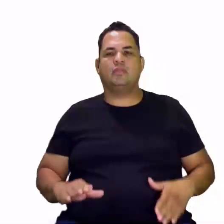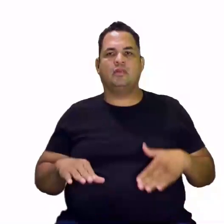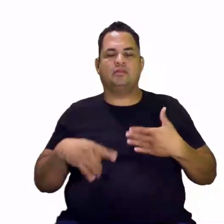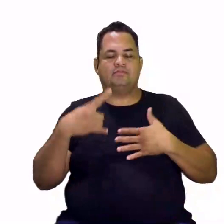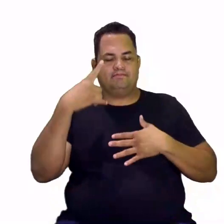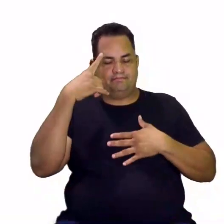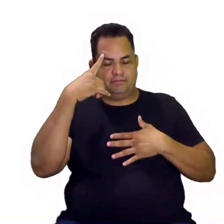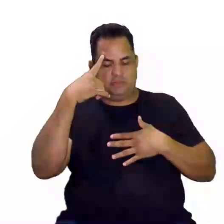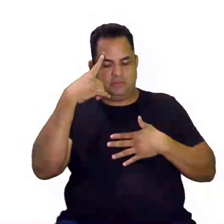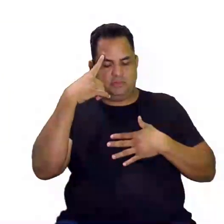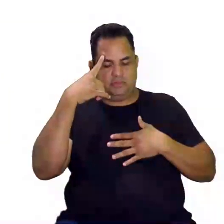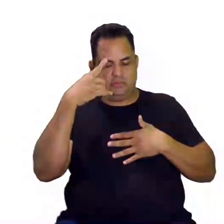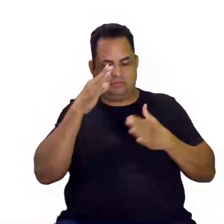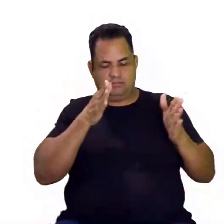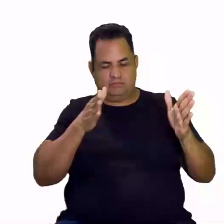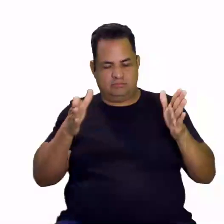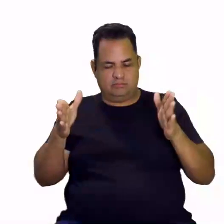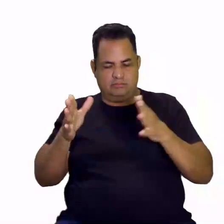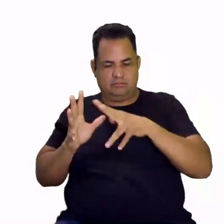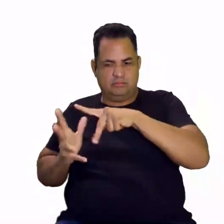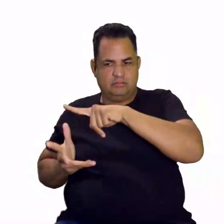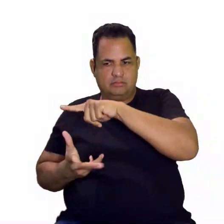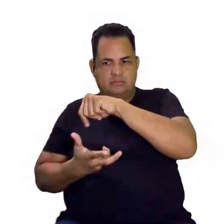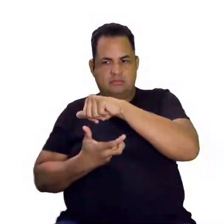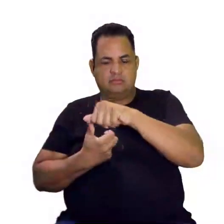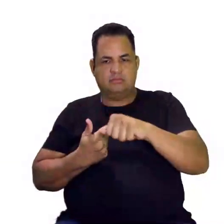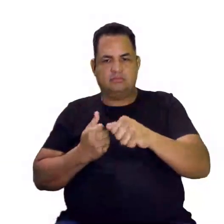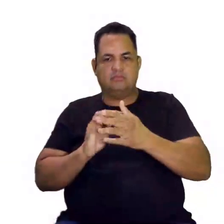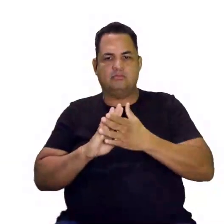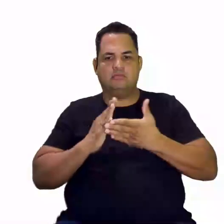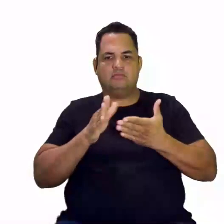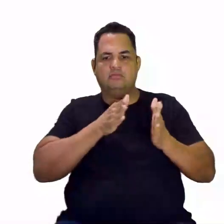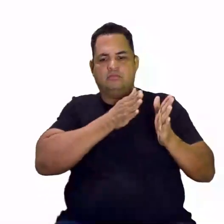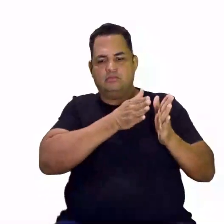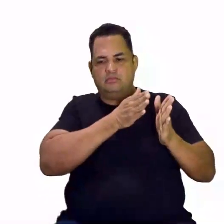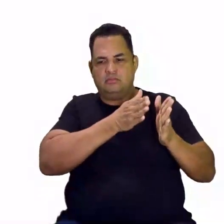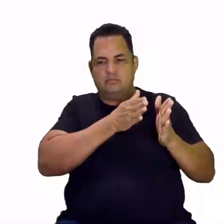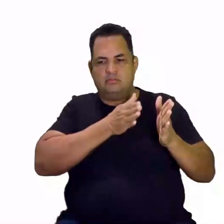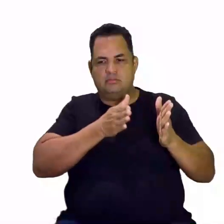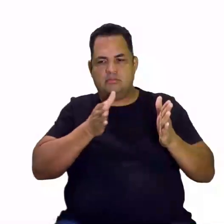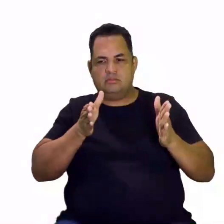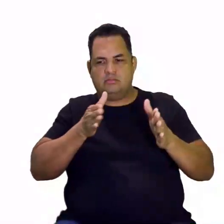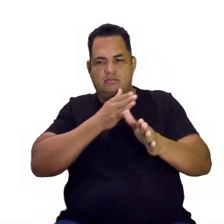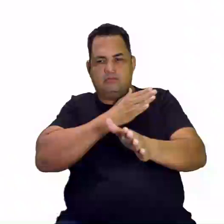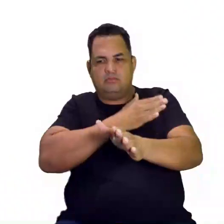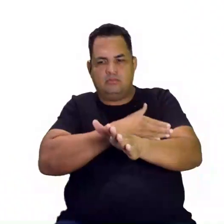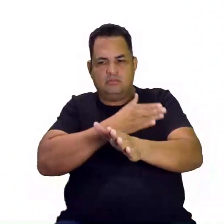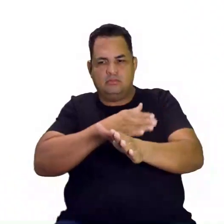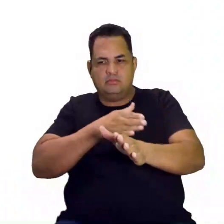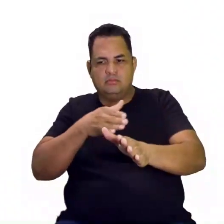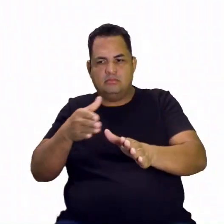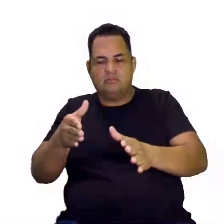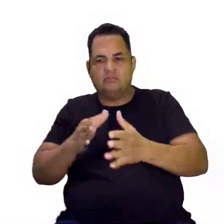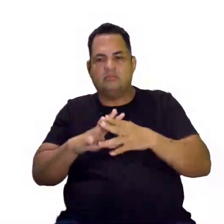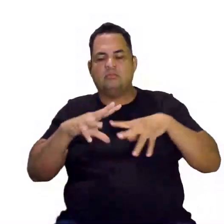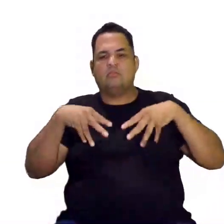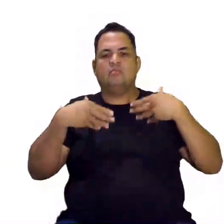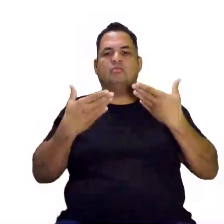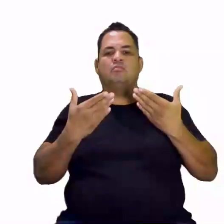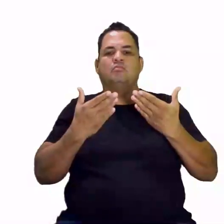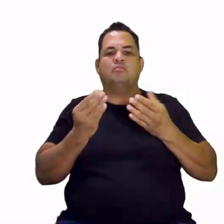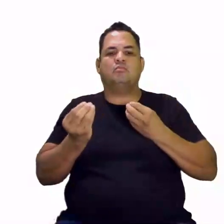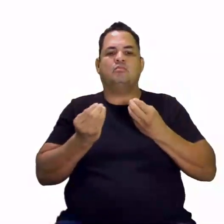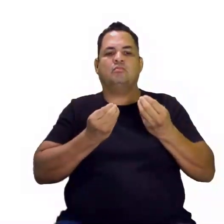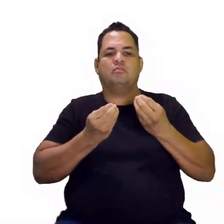tempo geológico, toda essa cronologia sobre essa origem do planeta Terra e